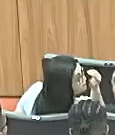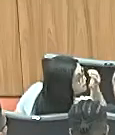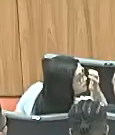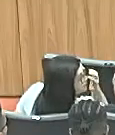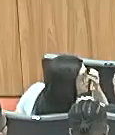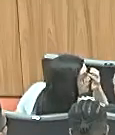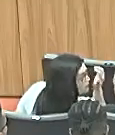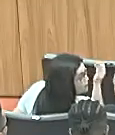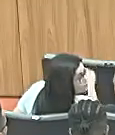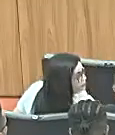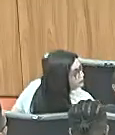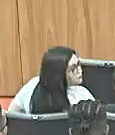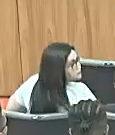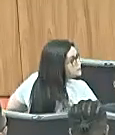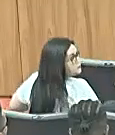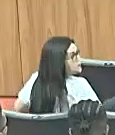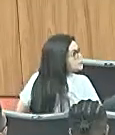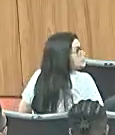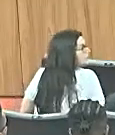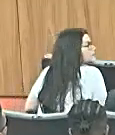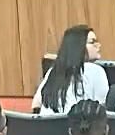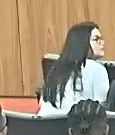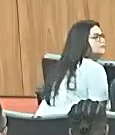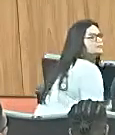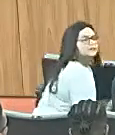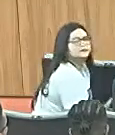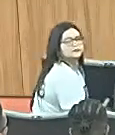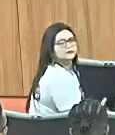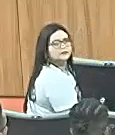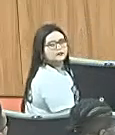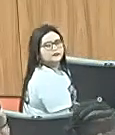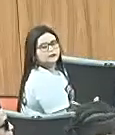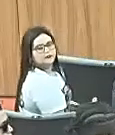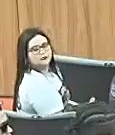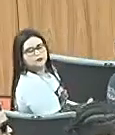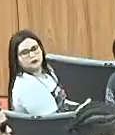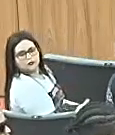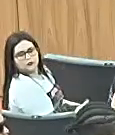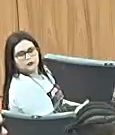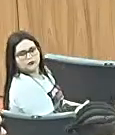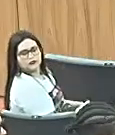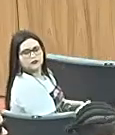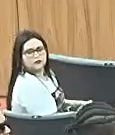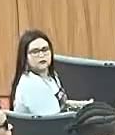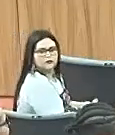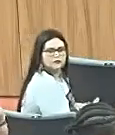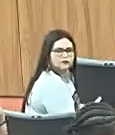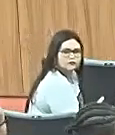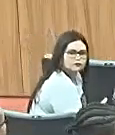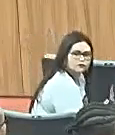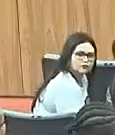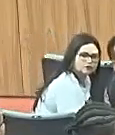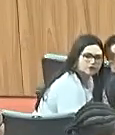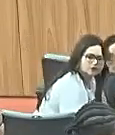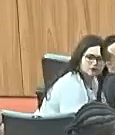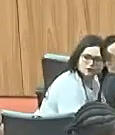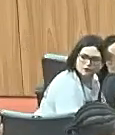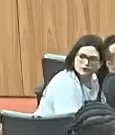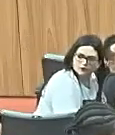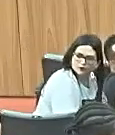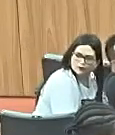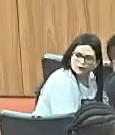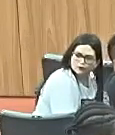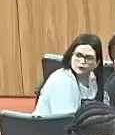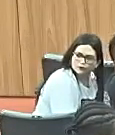trouxemos algumas denúncias mas ao mesmo tempo teve uma oportunidade o secretário absorveu muito bem essas questões